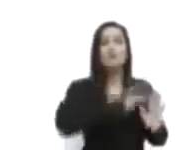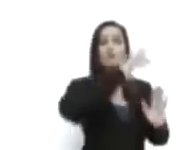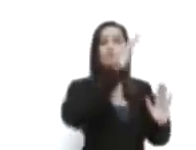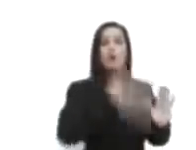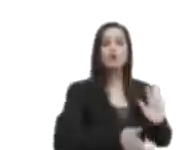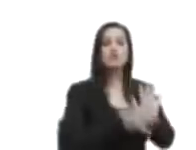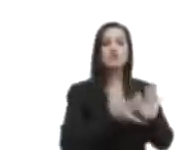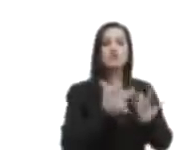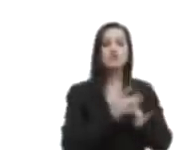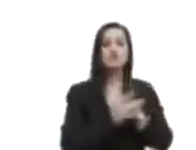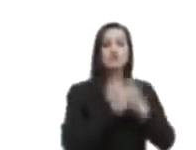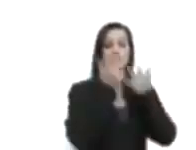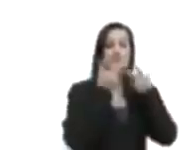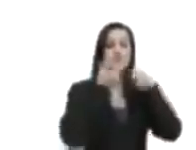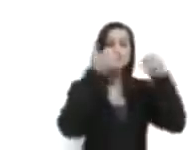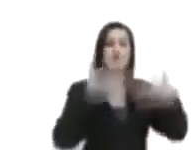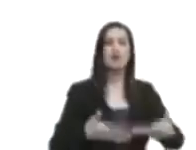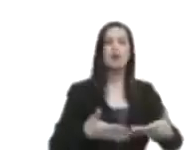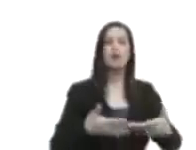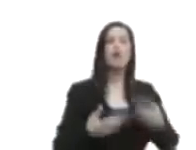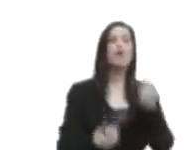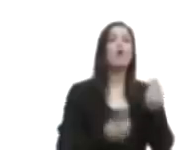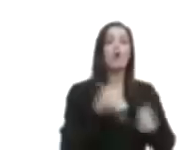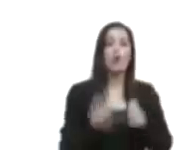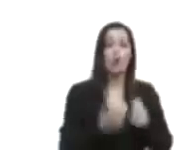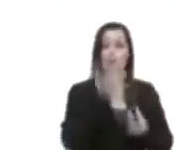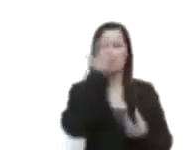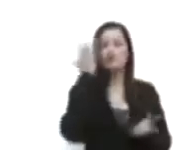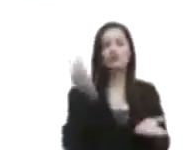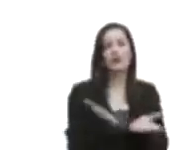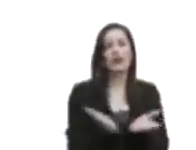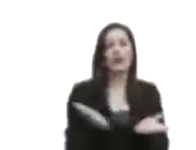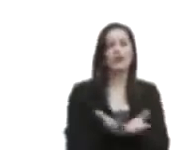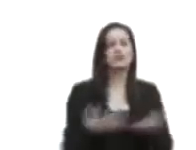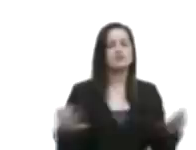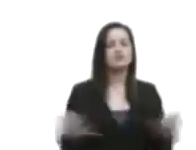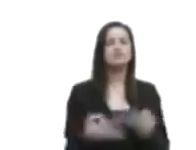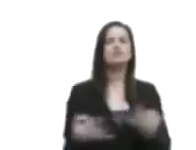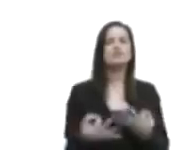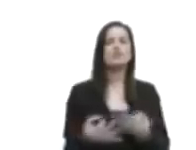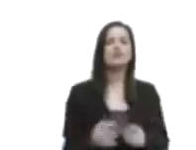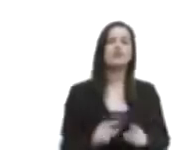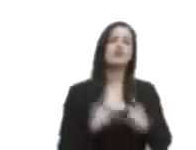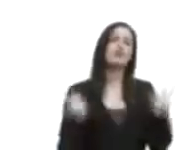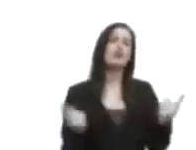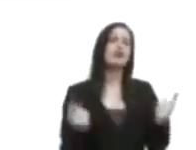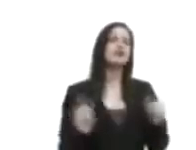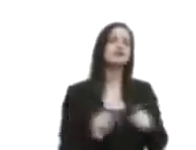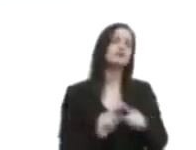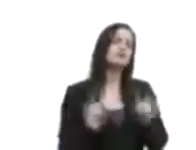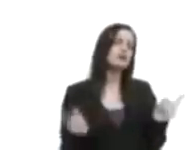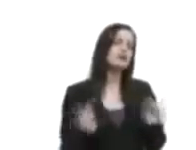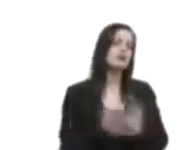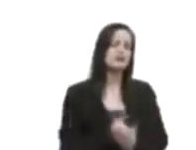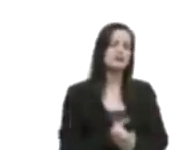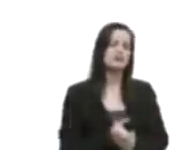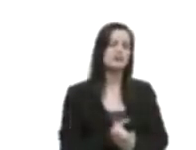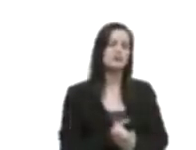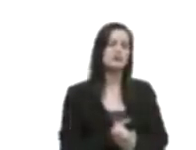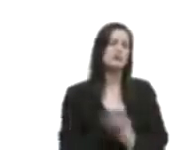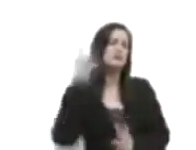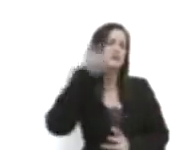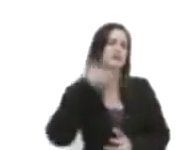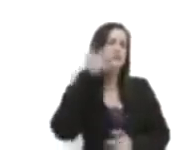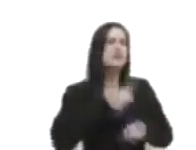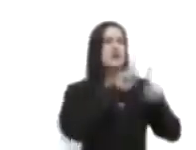de sólida, densa e detalhada doutrina. Agora, no que consiste o Sermão do Monte? O reino